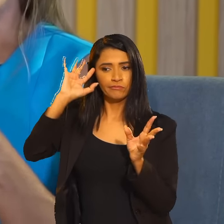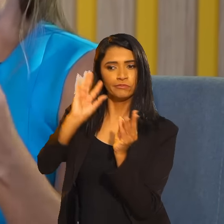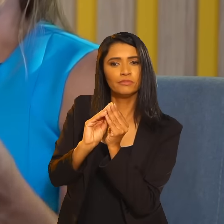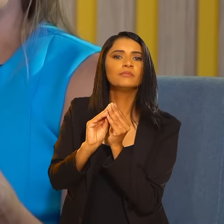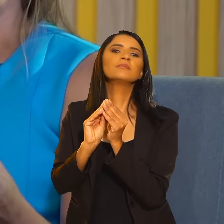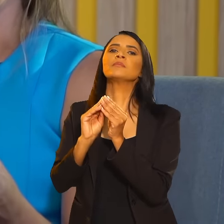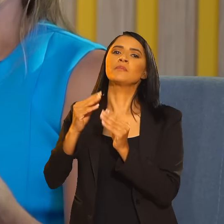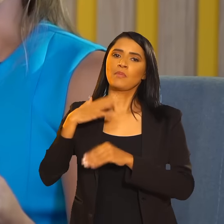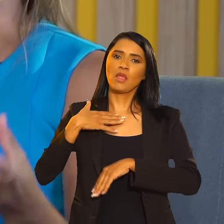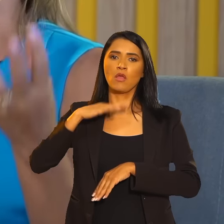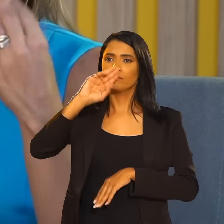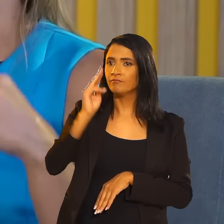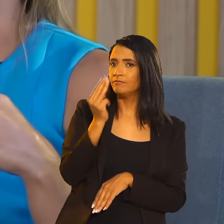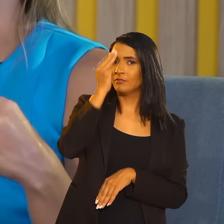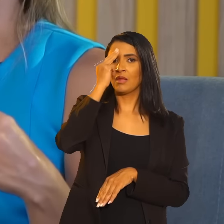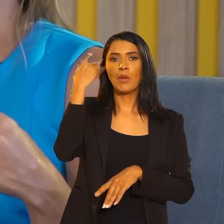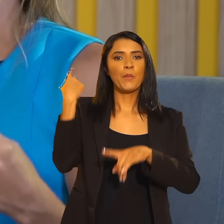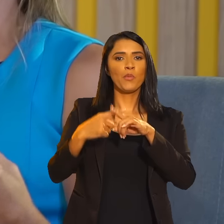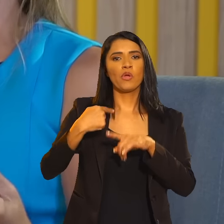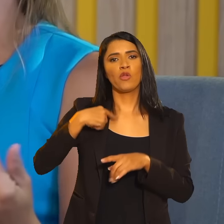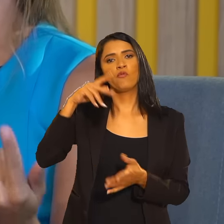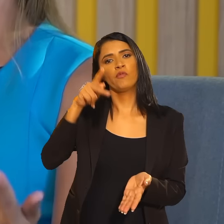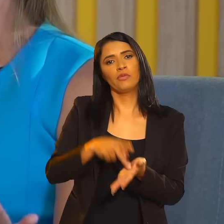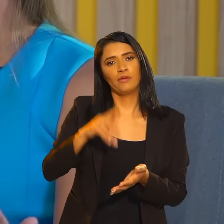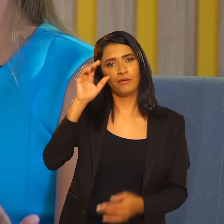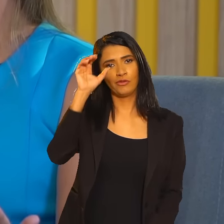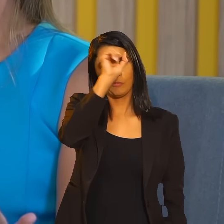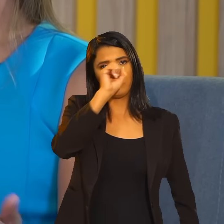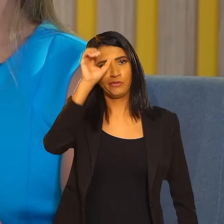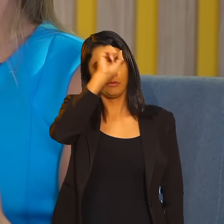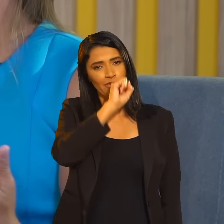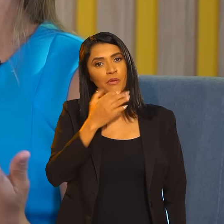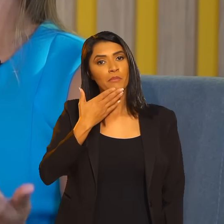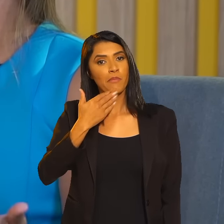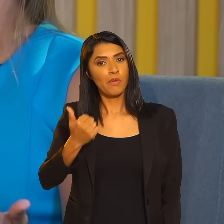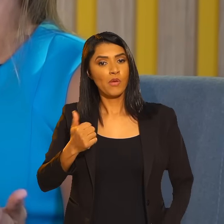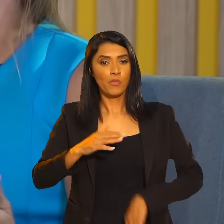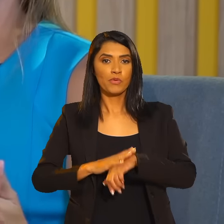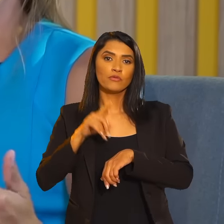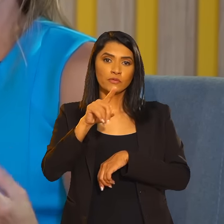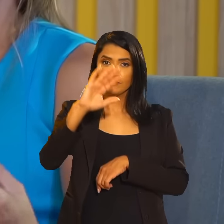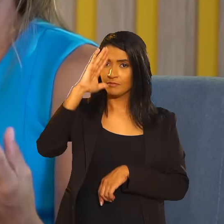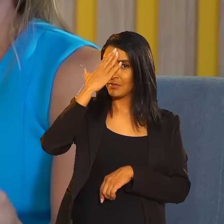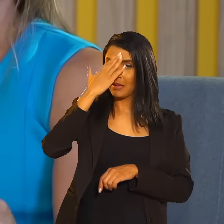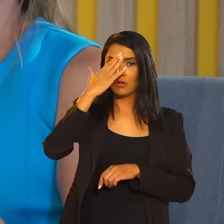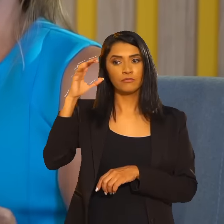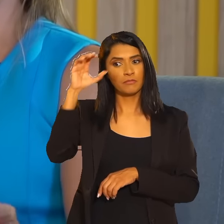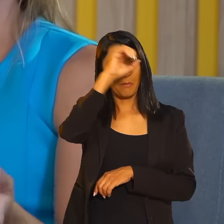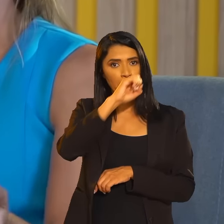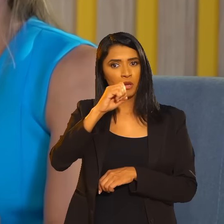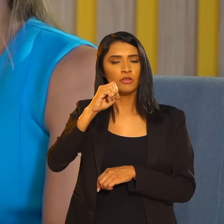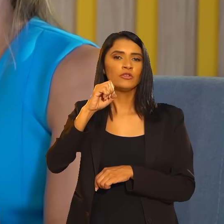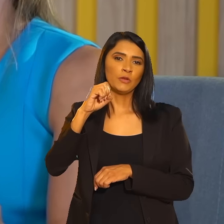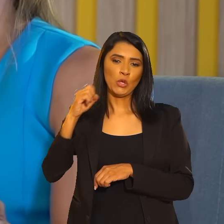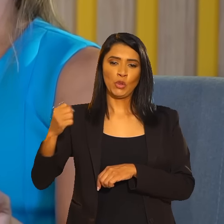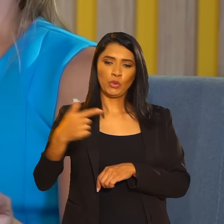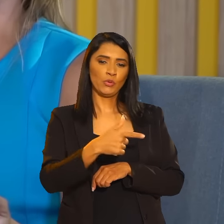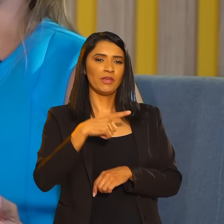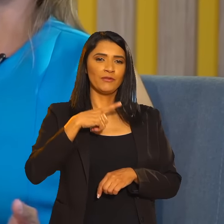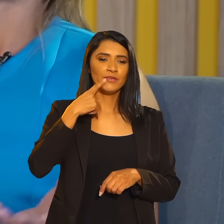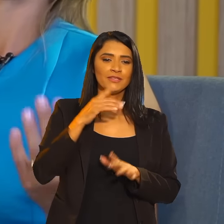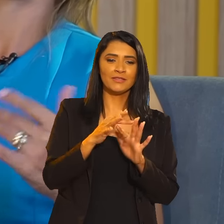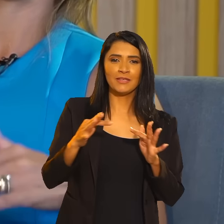para eu pensar, eu memorizava porque eu aprendia. É muito melhor quando você entende e aprende uma coisa